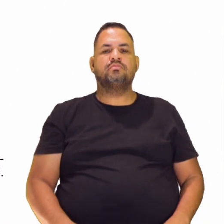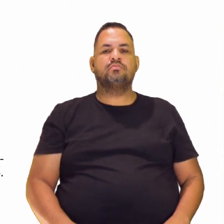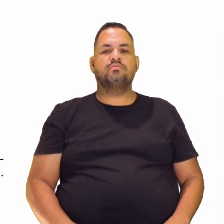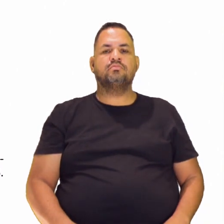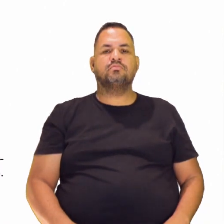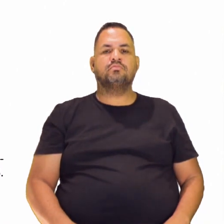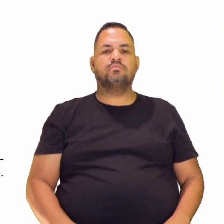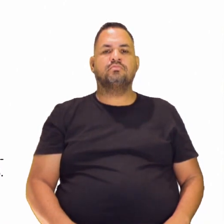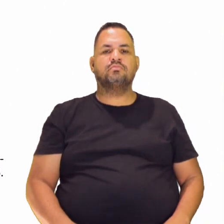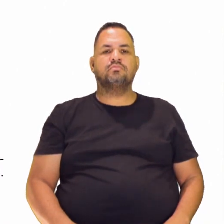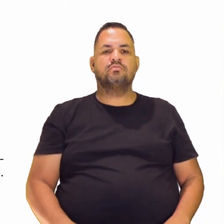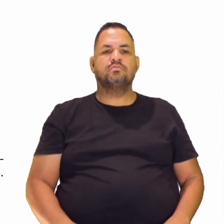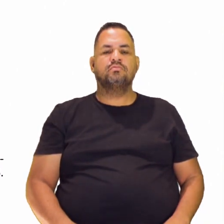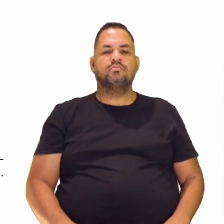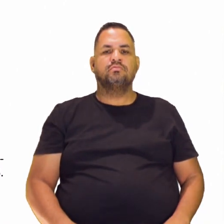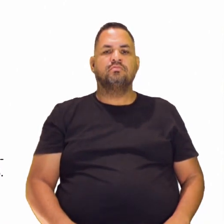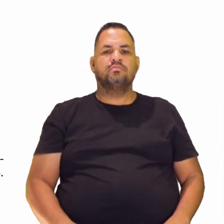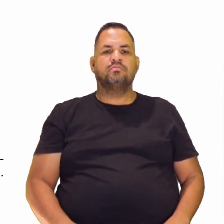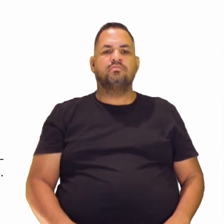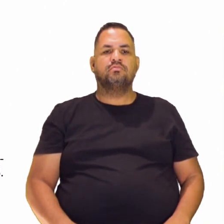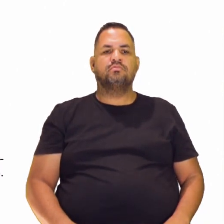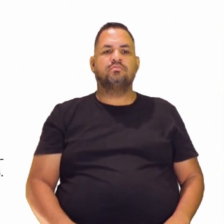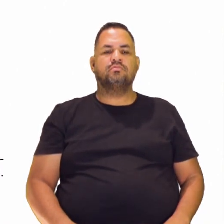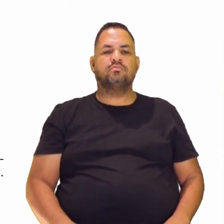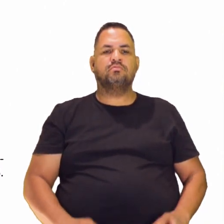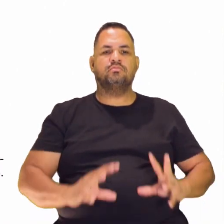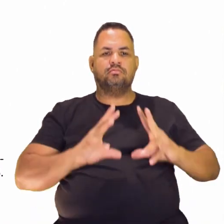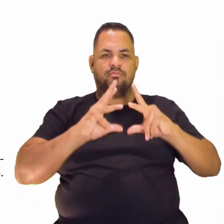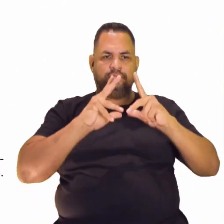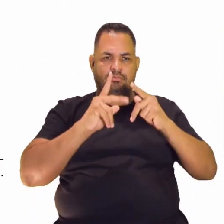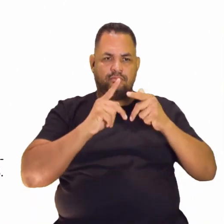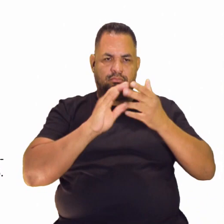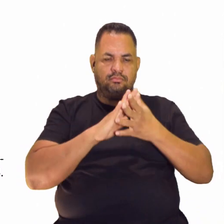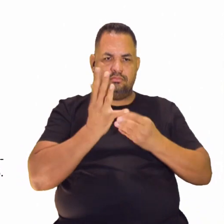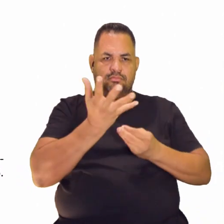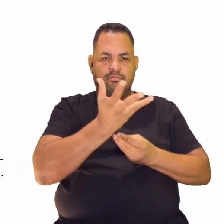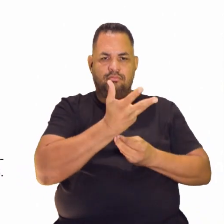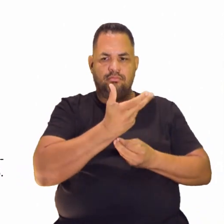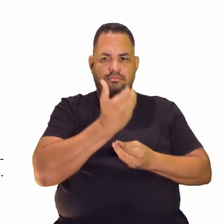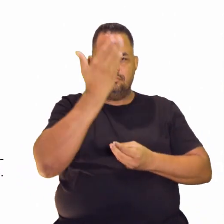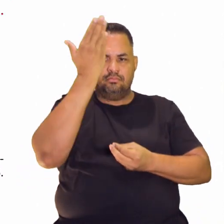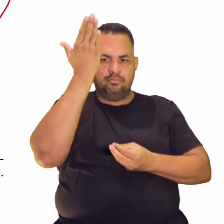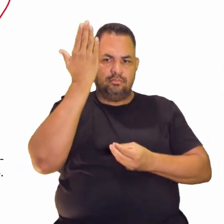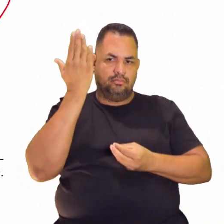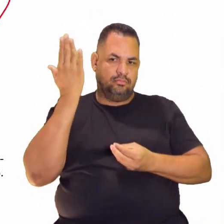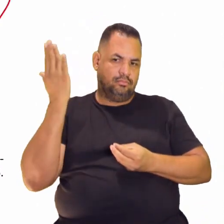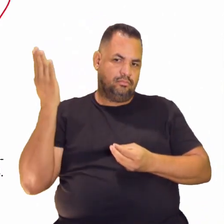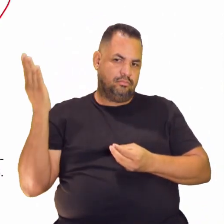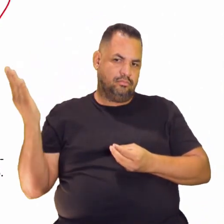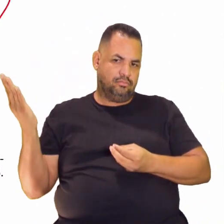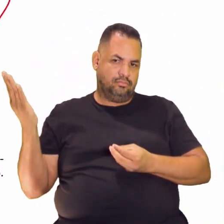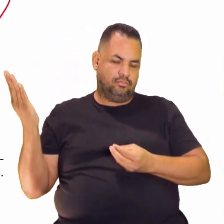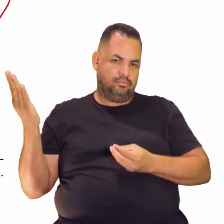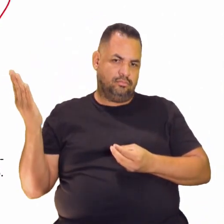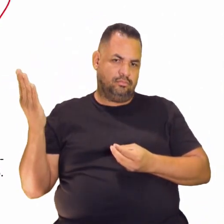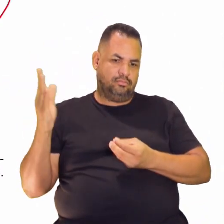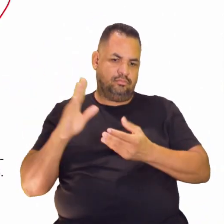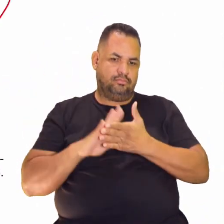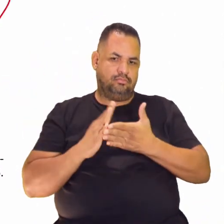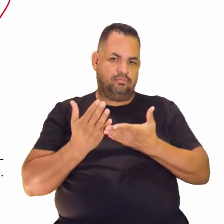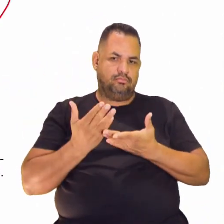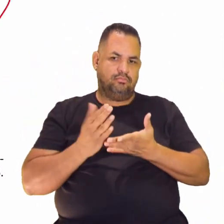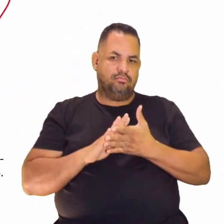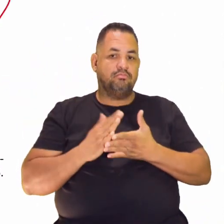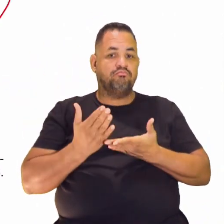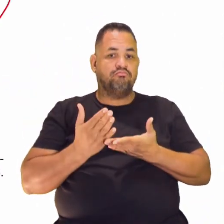eu avancei aqui. Então, todas essas artes aqui eram dominadas